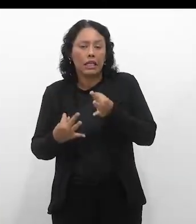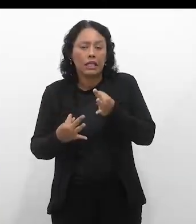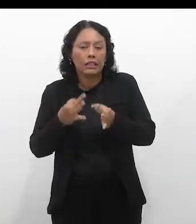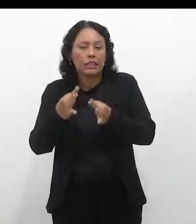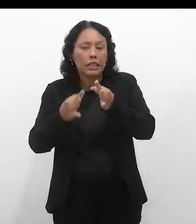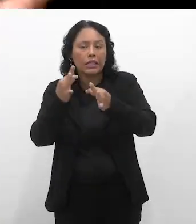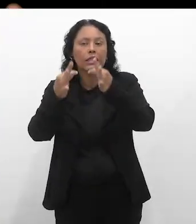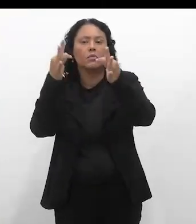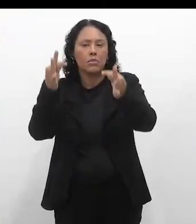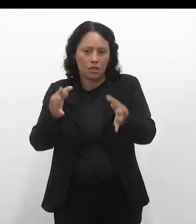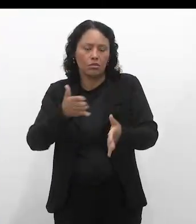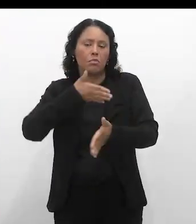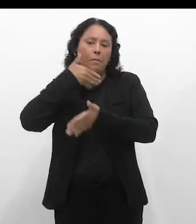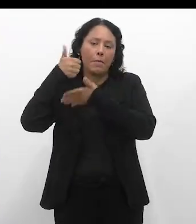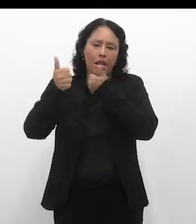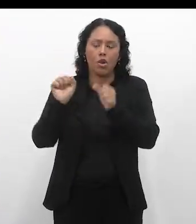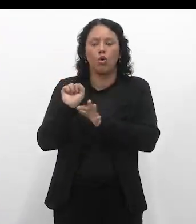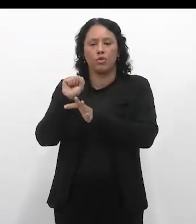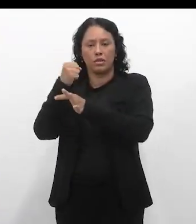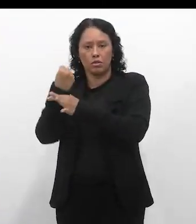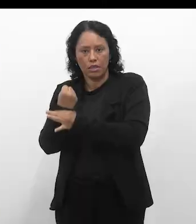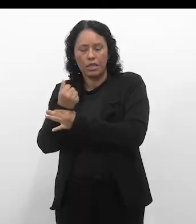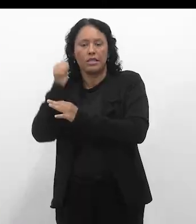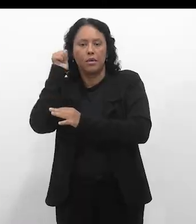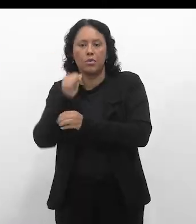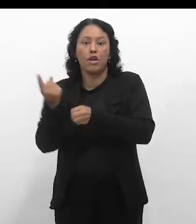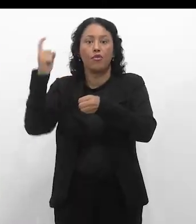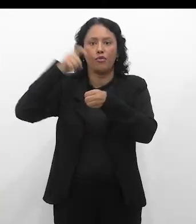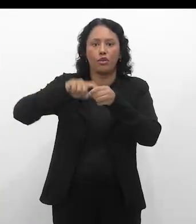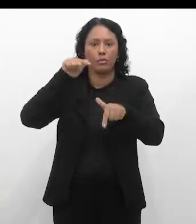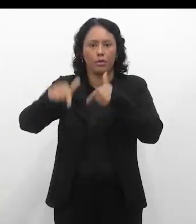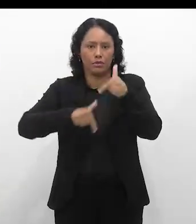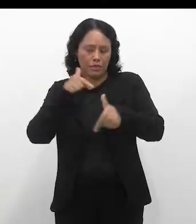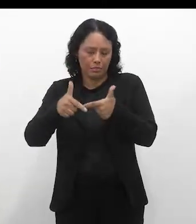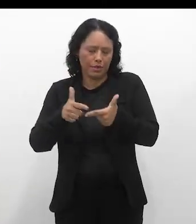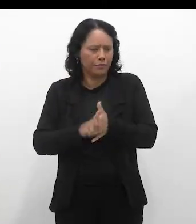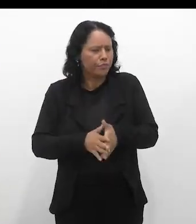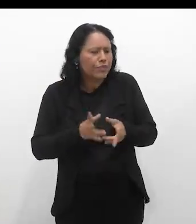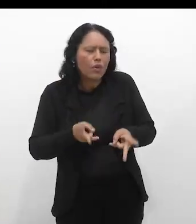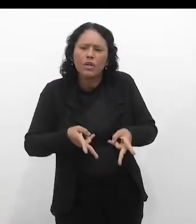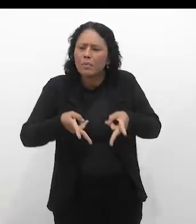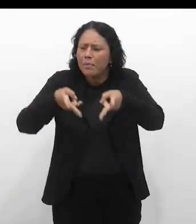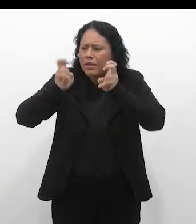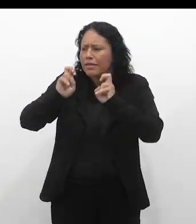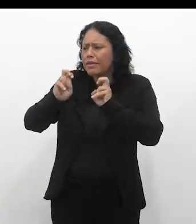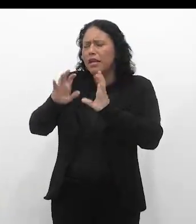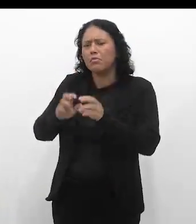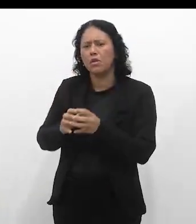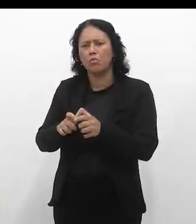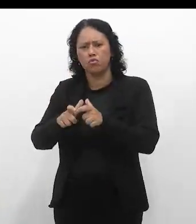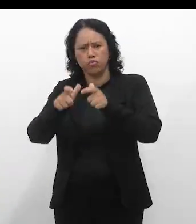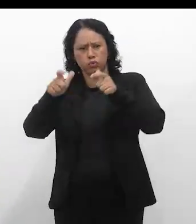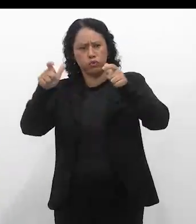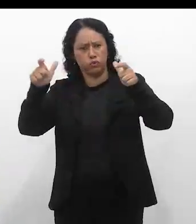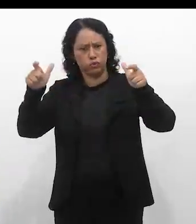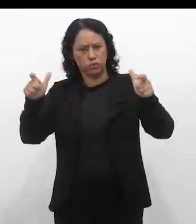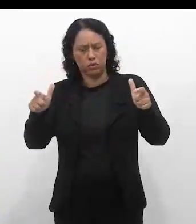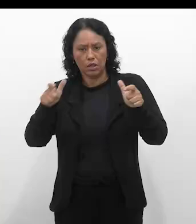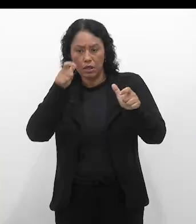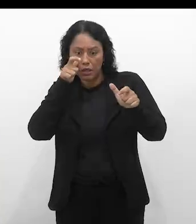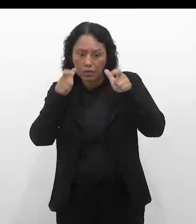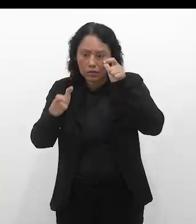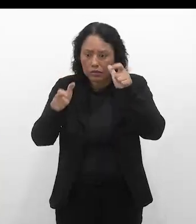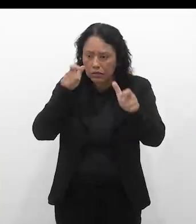doença na extensão que ela precisa, com segurança e precisão. Então a gente percebe que é amplo, mas se